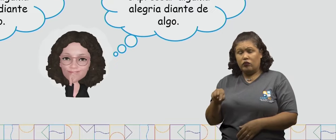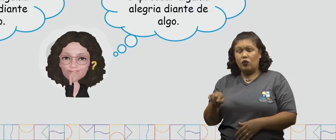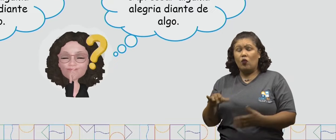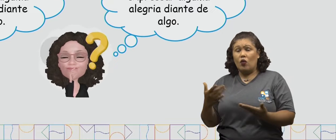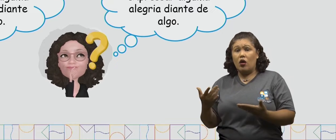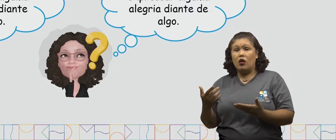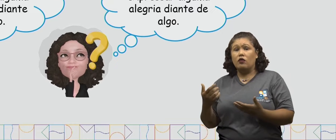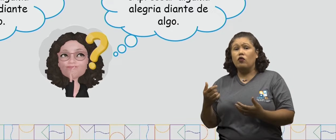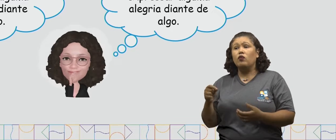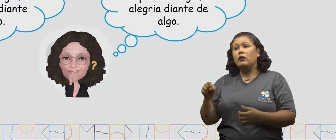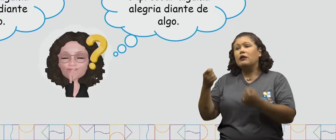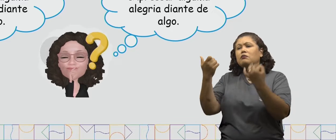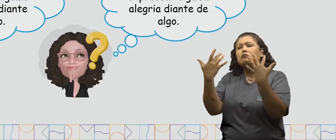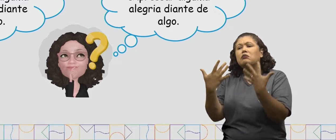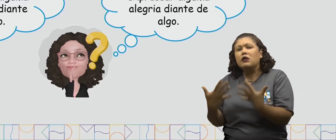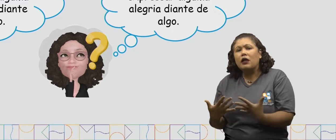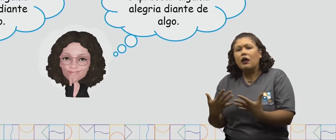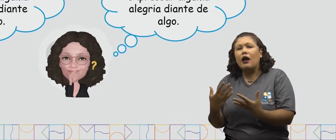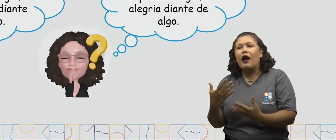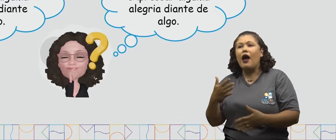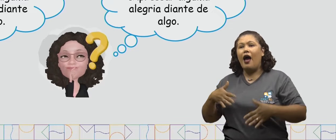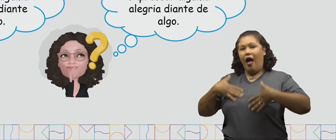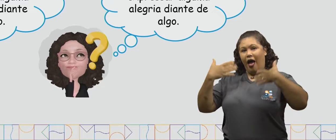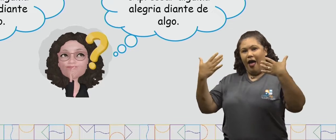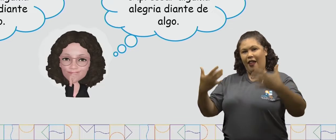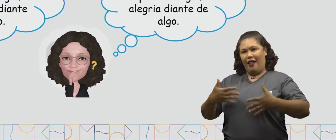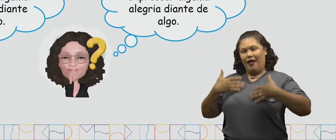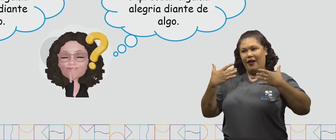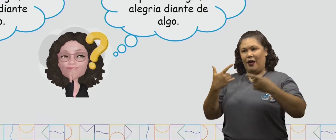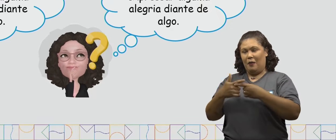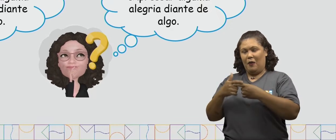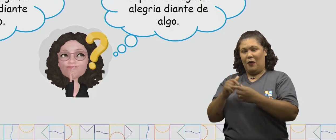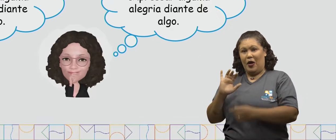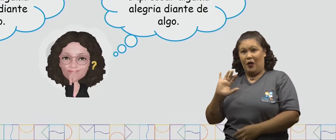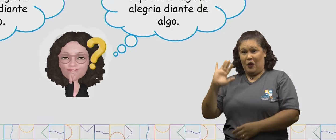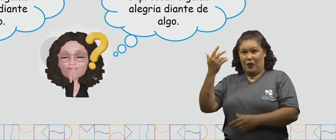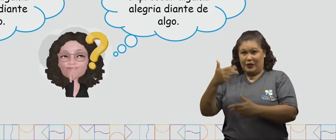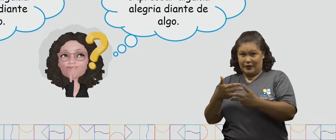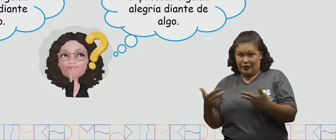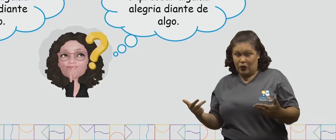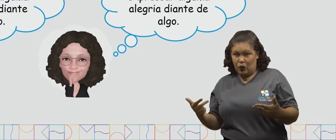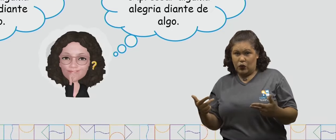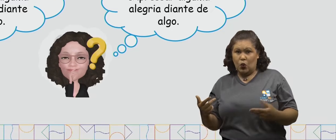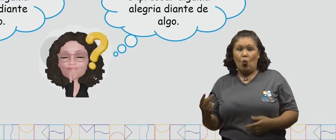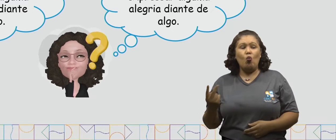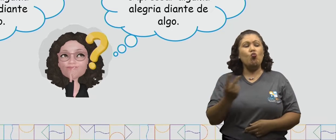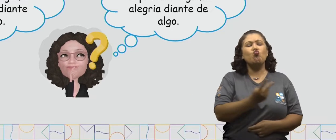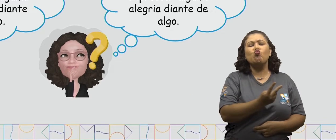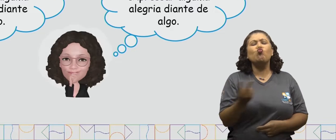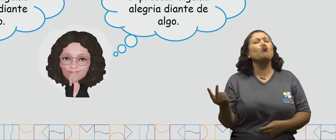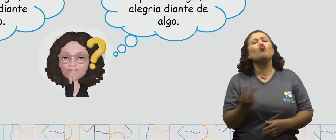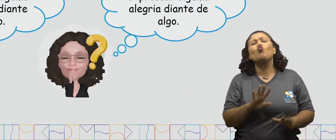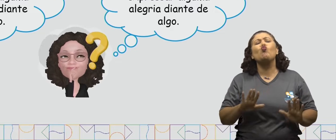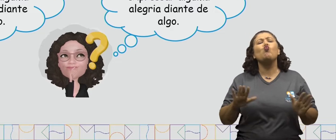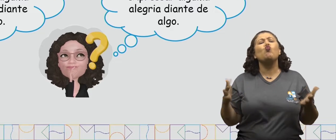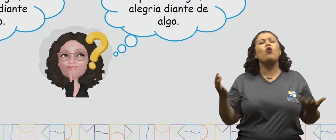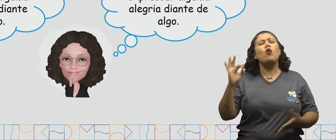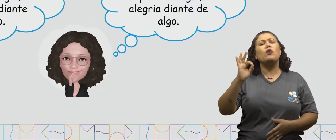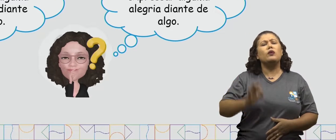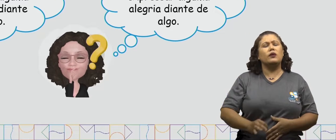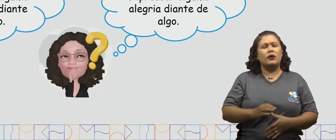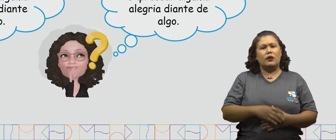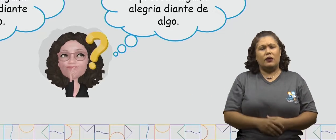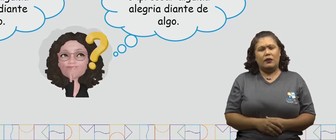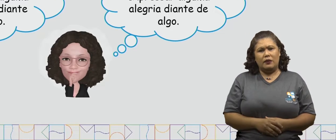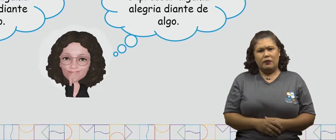quando queremos expressar alguma alegria diante de algo. Tem algo errado nessa segunda opção.